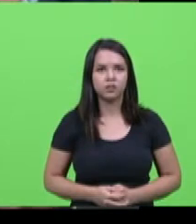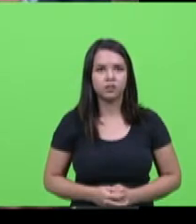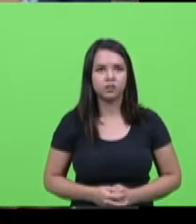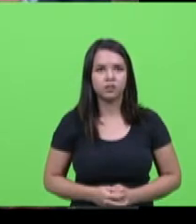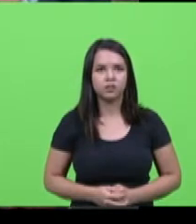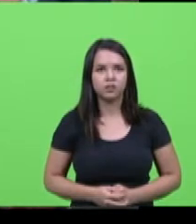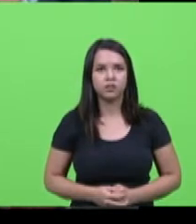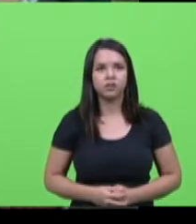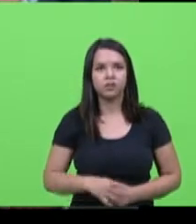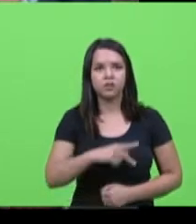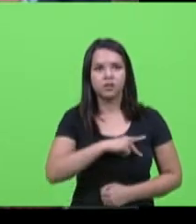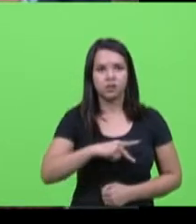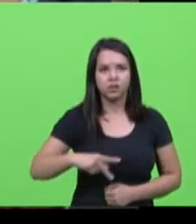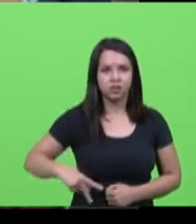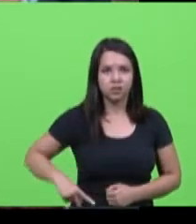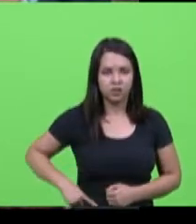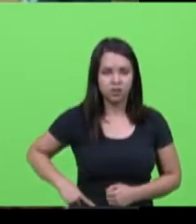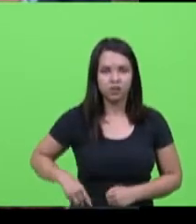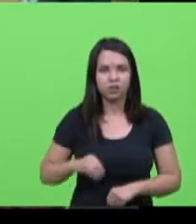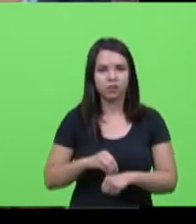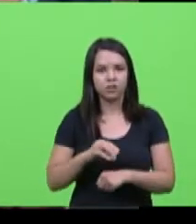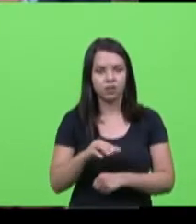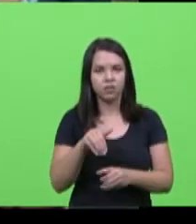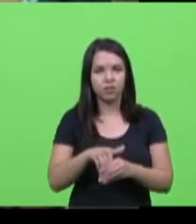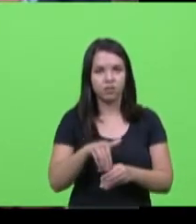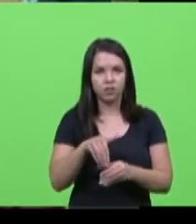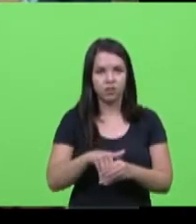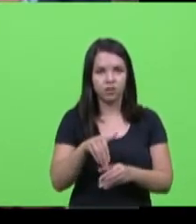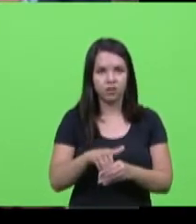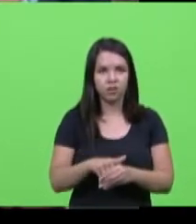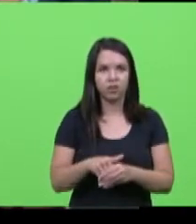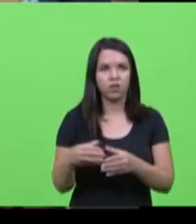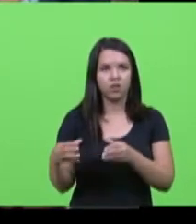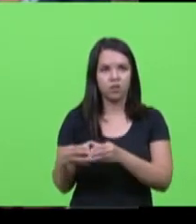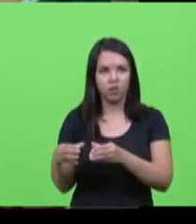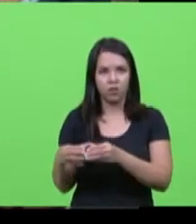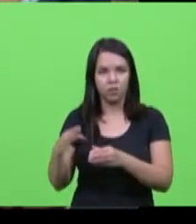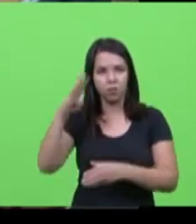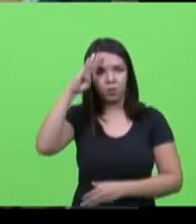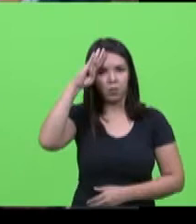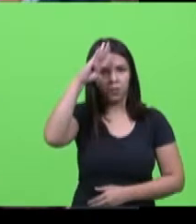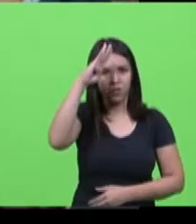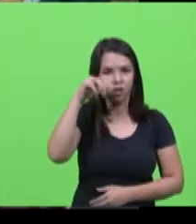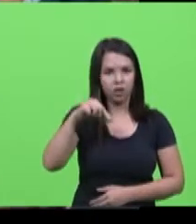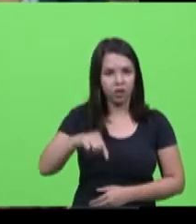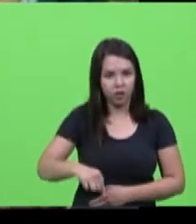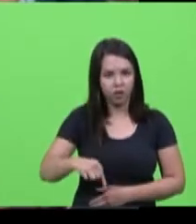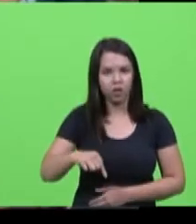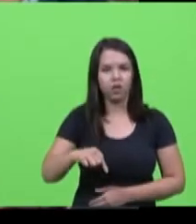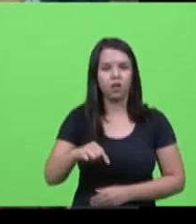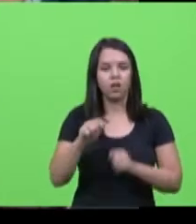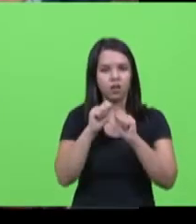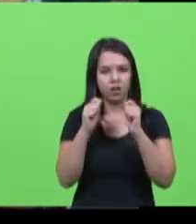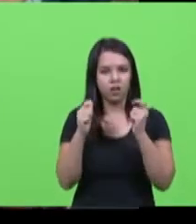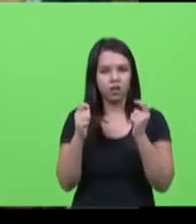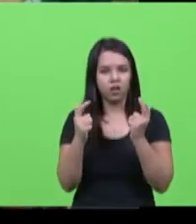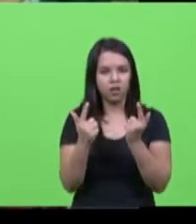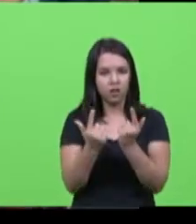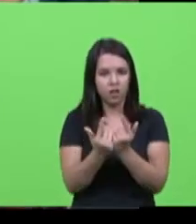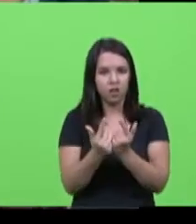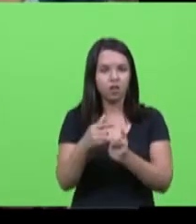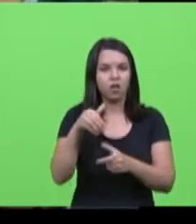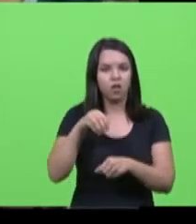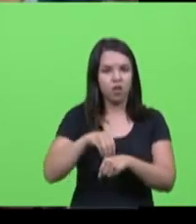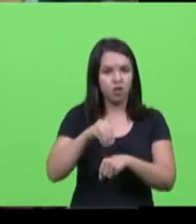Senhor presidente, para encaminhamento de voto ali, a bancada bolsonarista daqui da Alesc encaminha o voto sim.